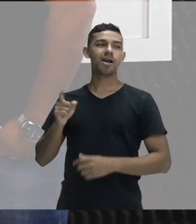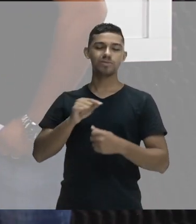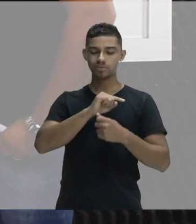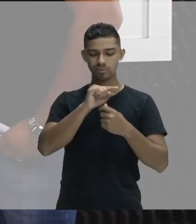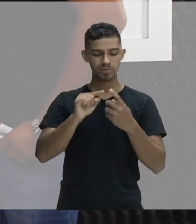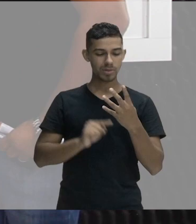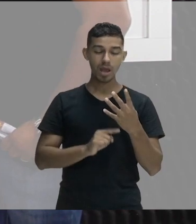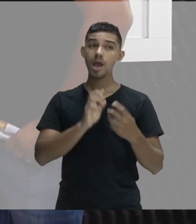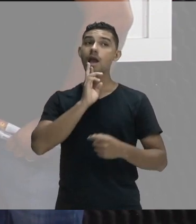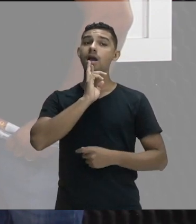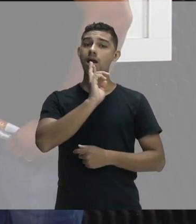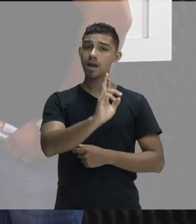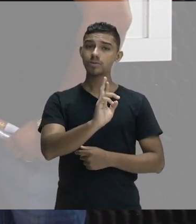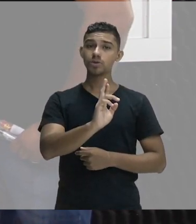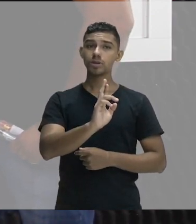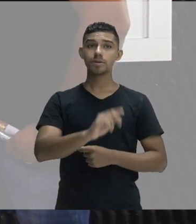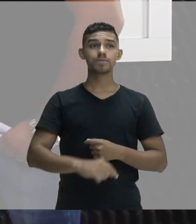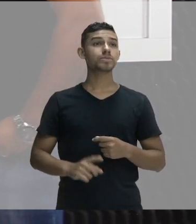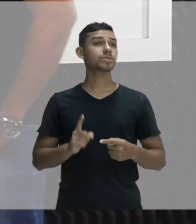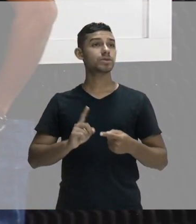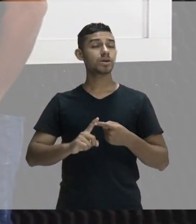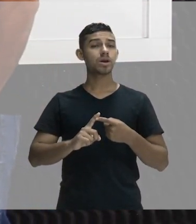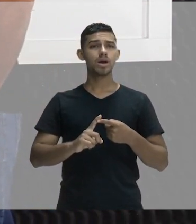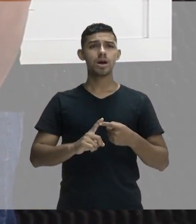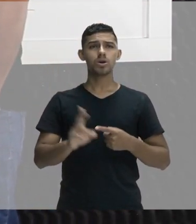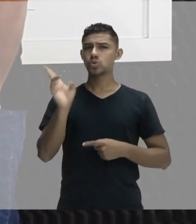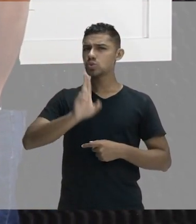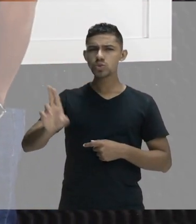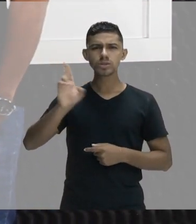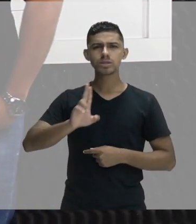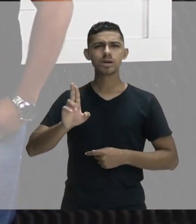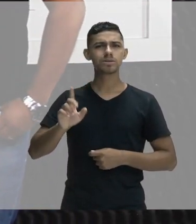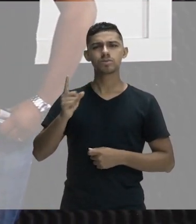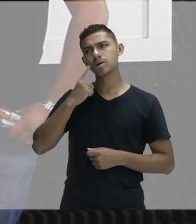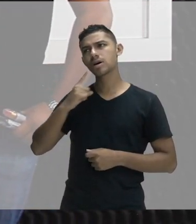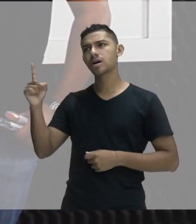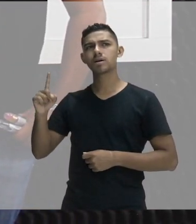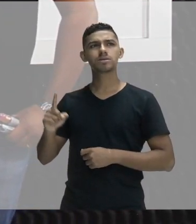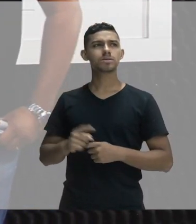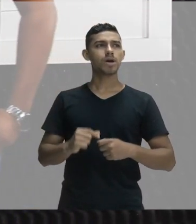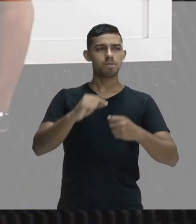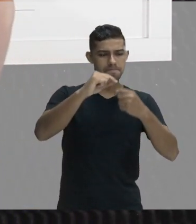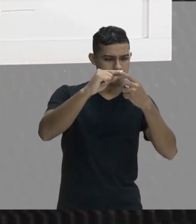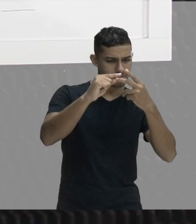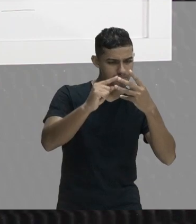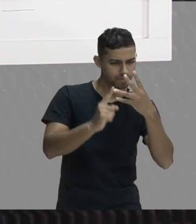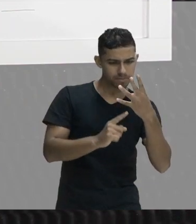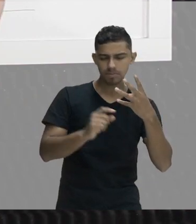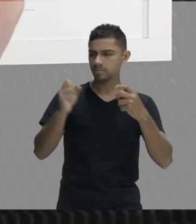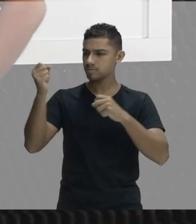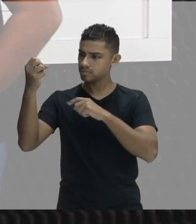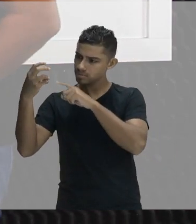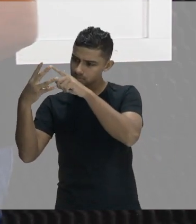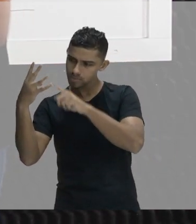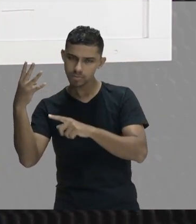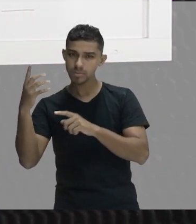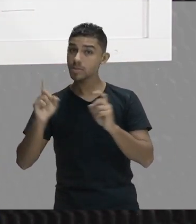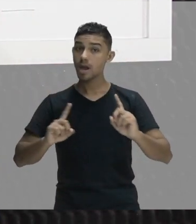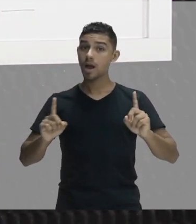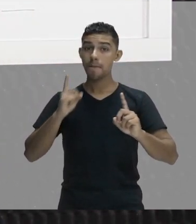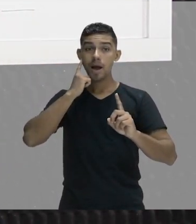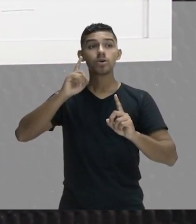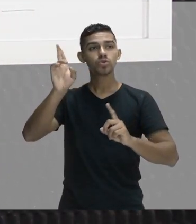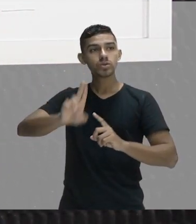responder essa situação 1 não usando a árvore de possibilidades, mas usando o princípio fundamental da contagem. Como é que eu